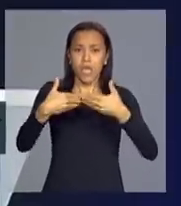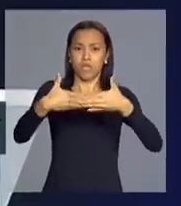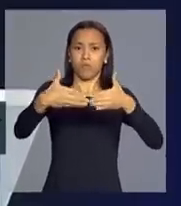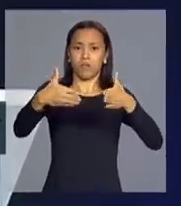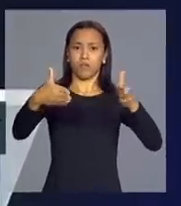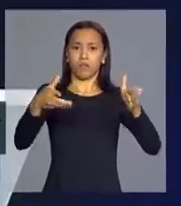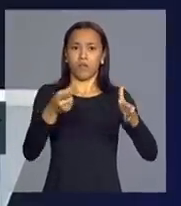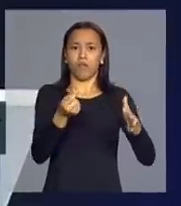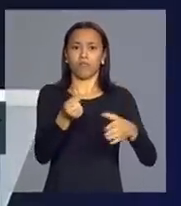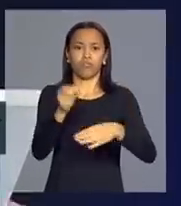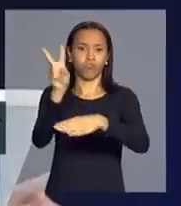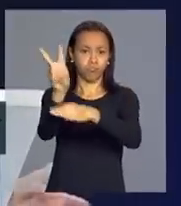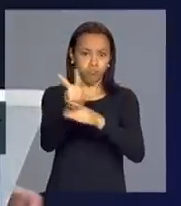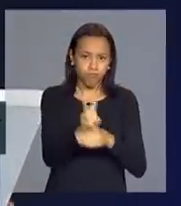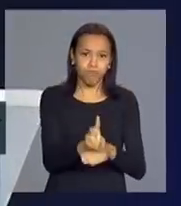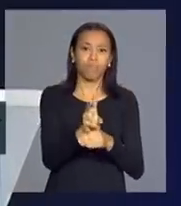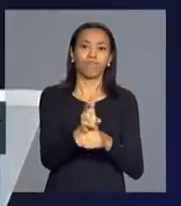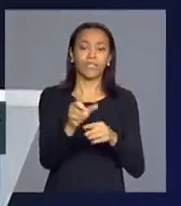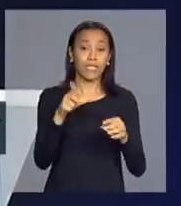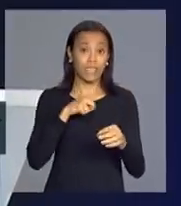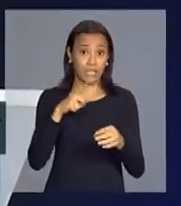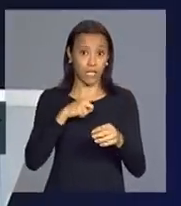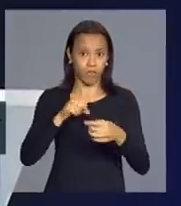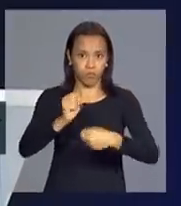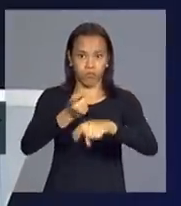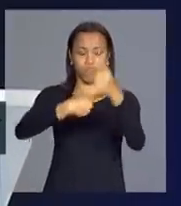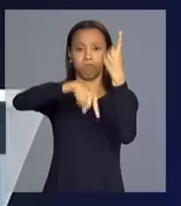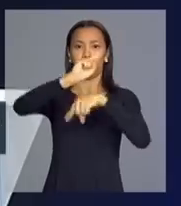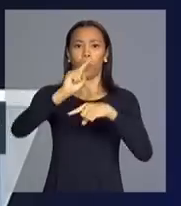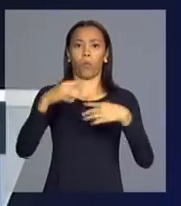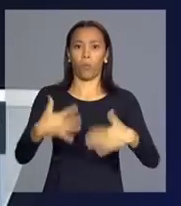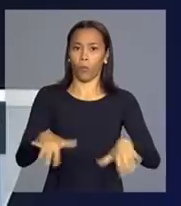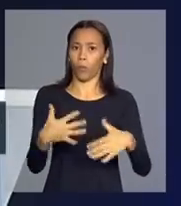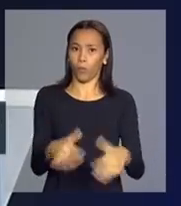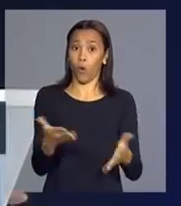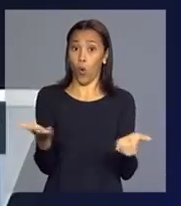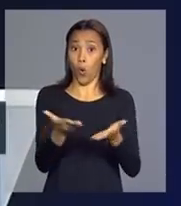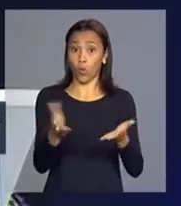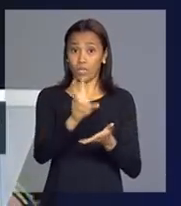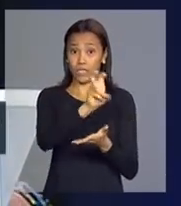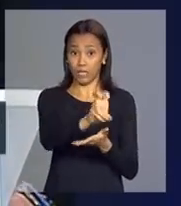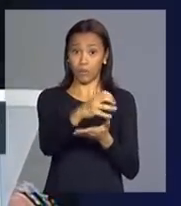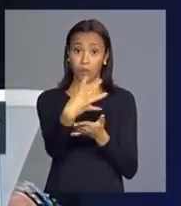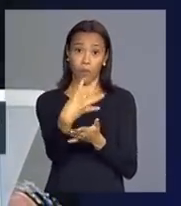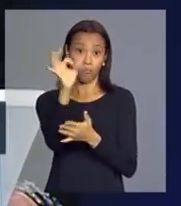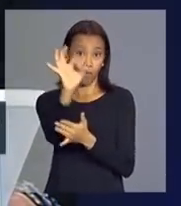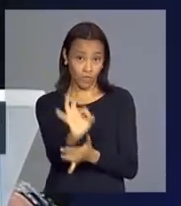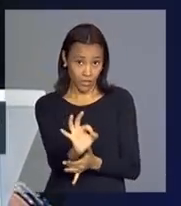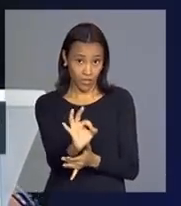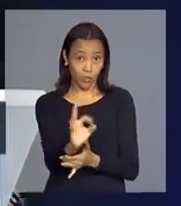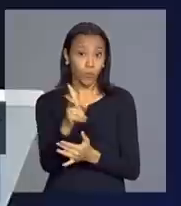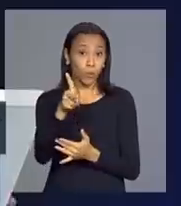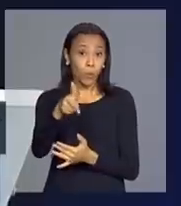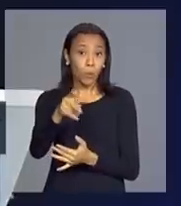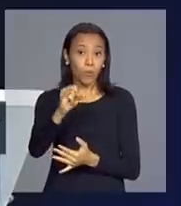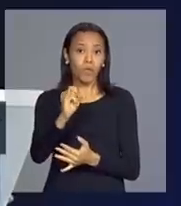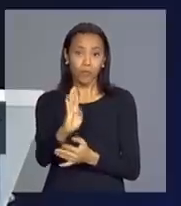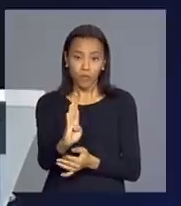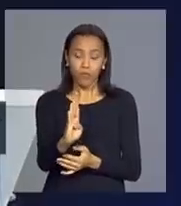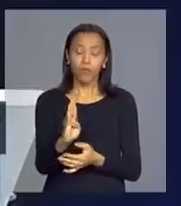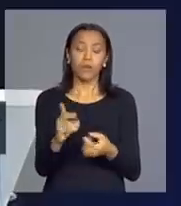crédito, que teve um salto extraordinário, chegando hoje a 54% do PIB,